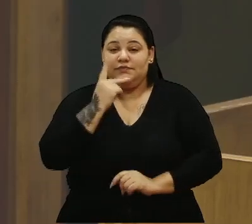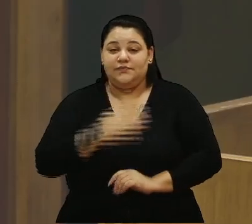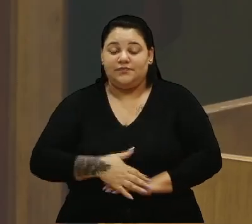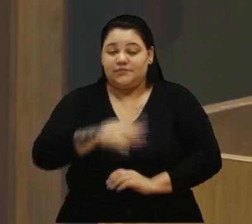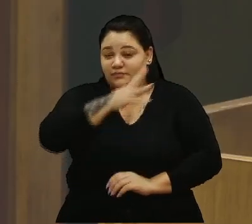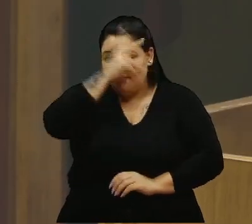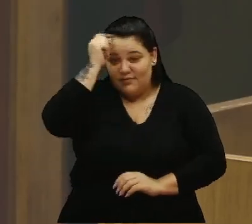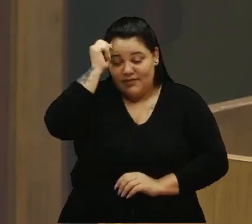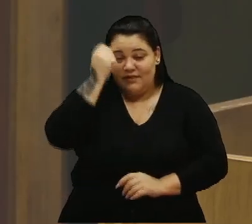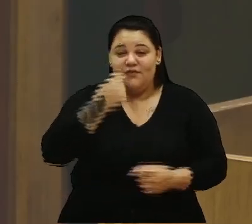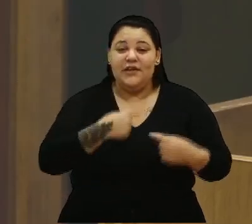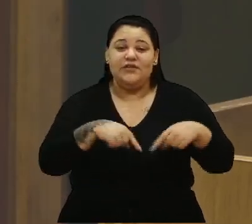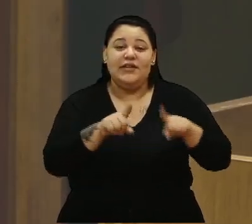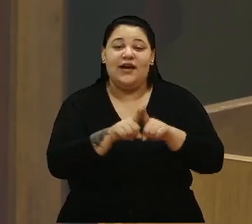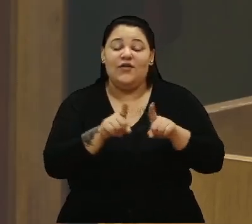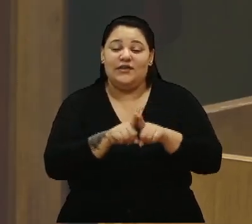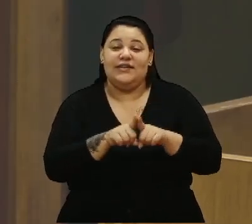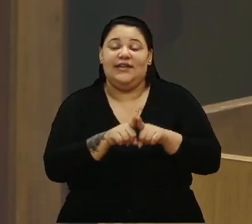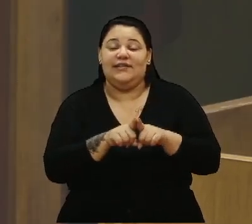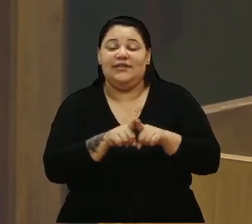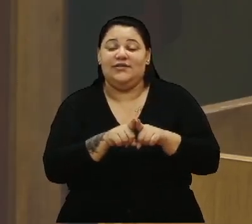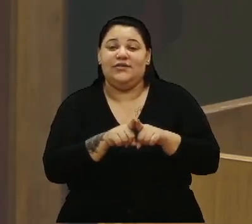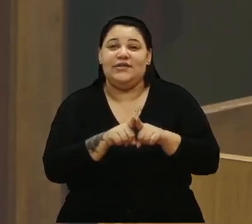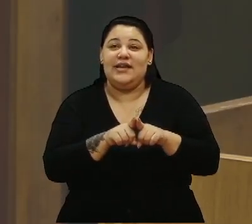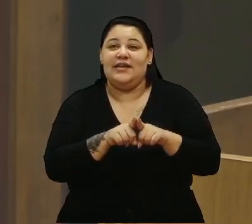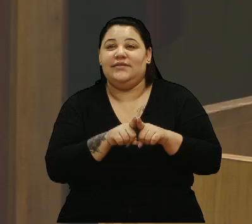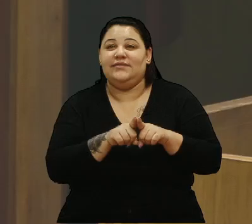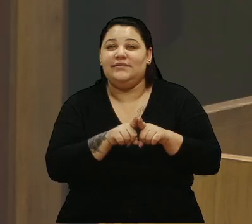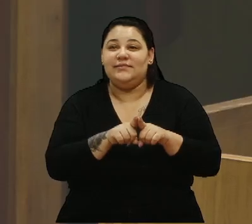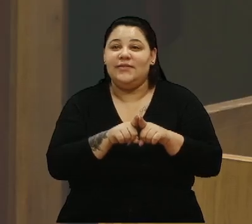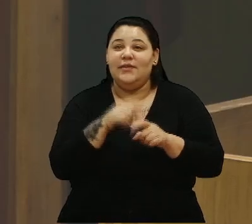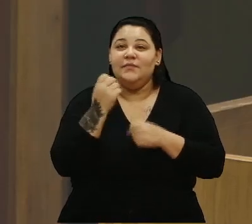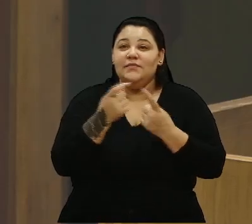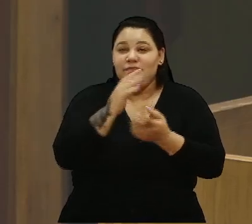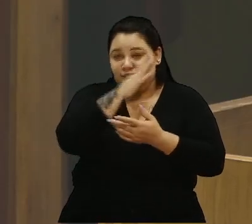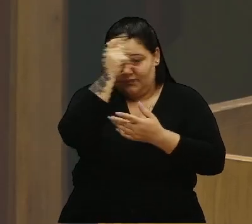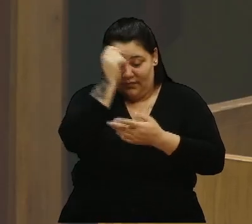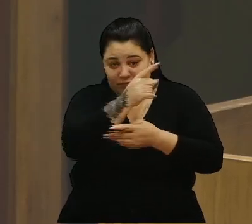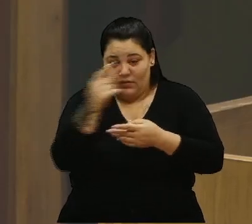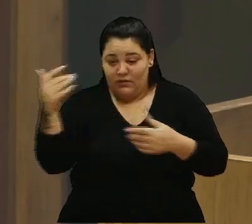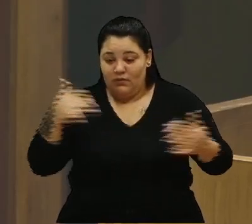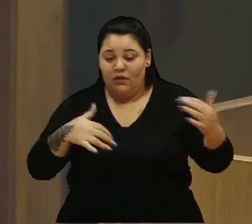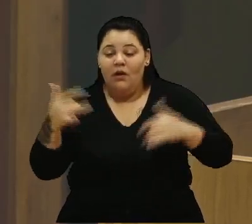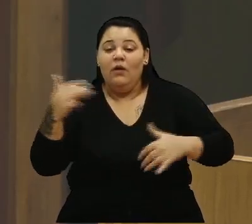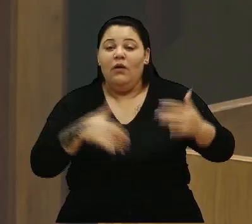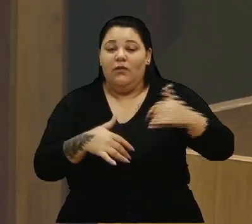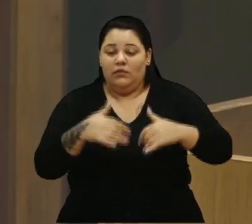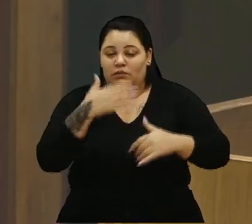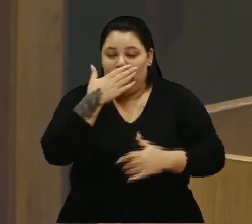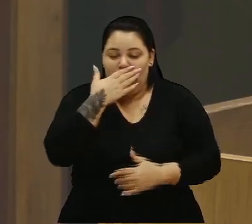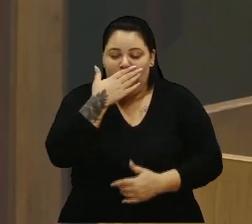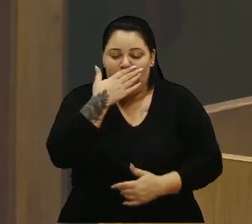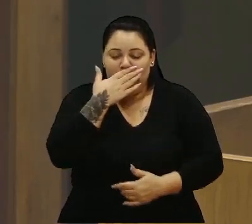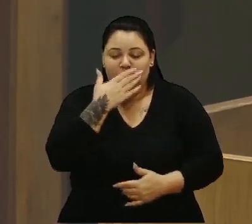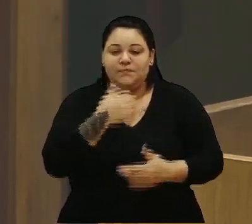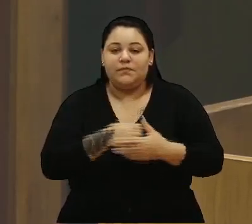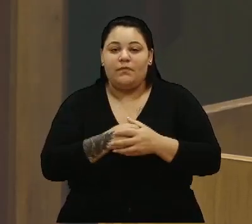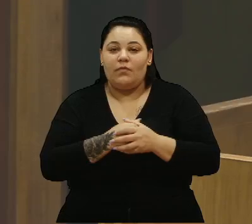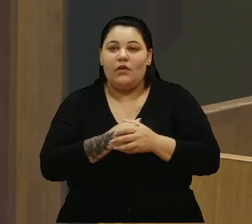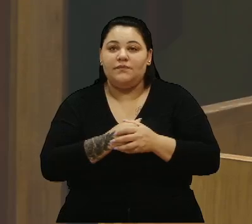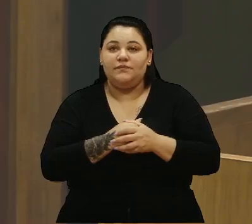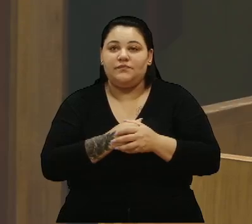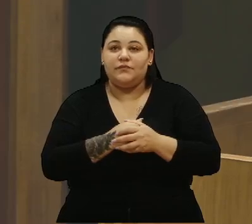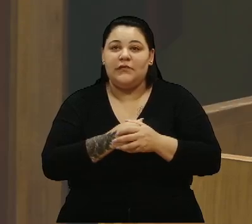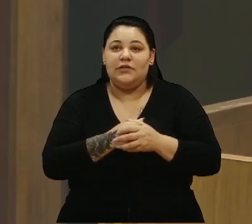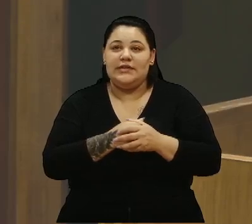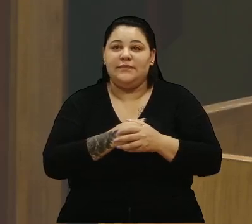Caxias não quiser, nós vamos vender serviços para os outros municípios. Vocês têm noção disso? Aí vai ter gente hospitalizada. Os municípios